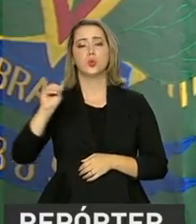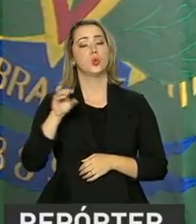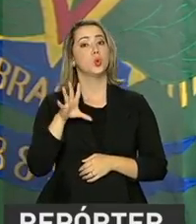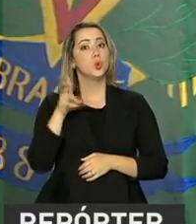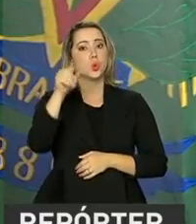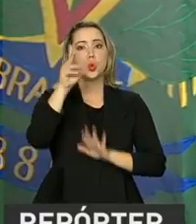as seguradas a